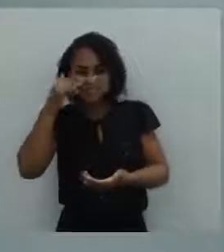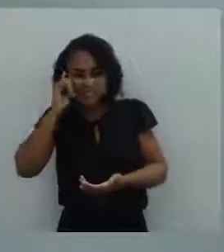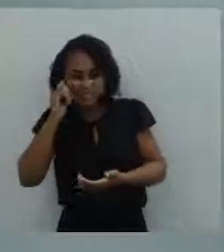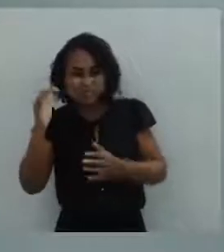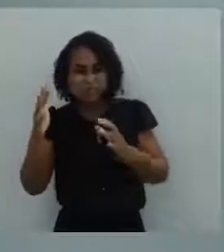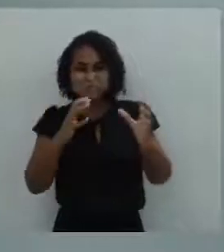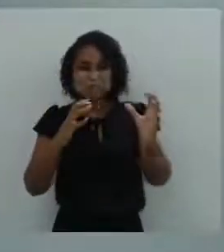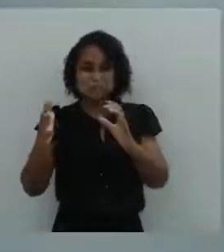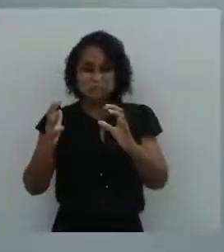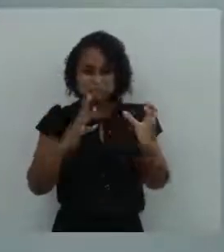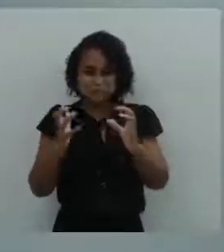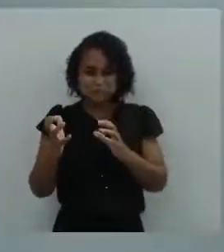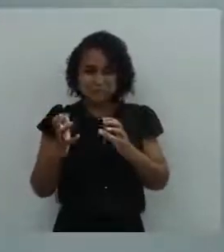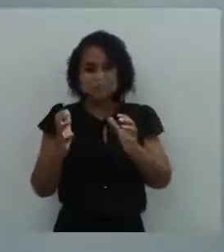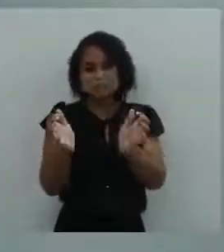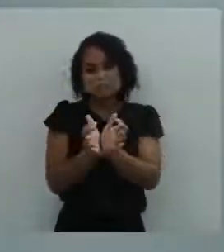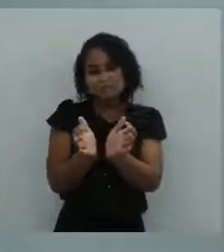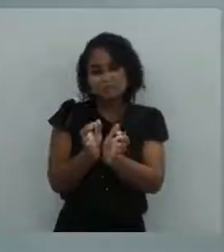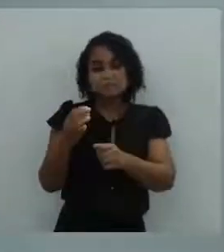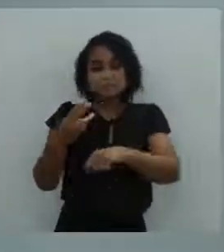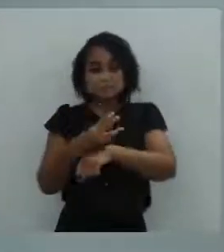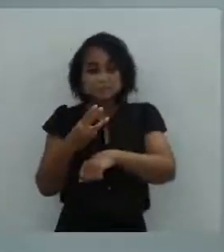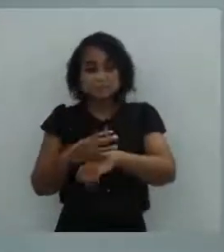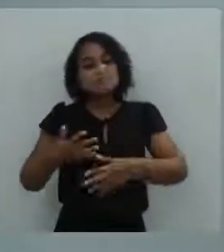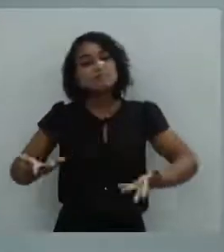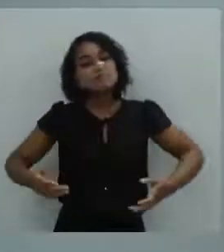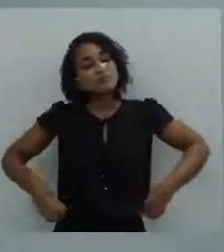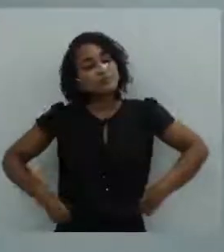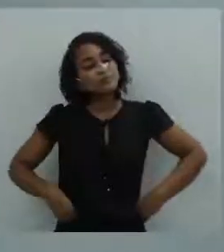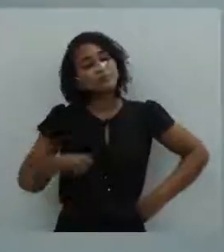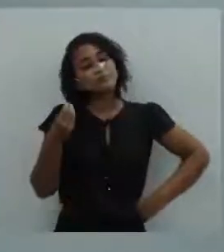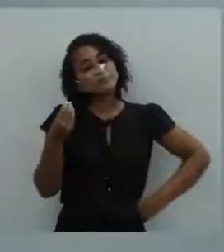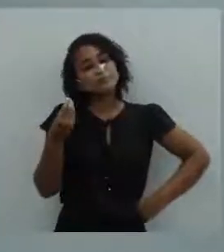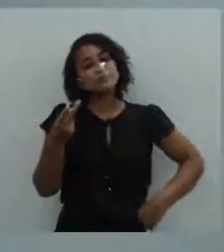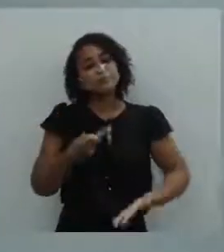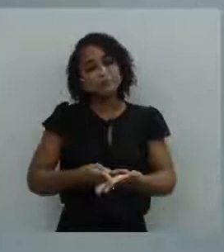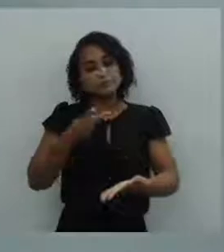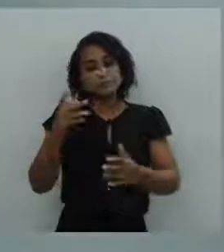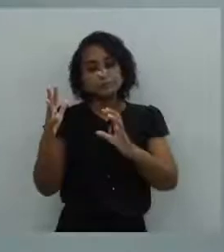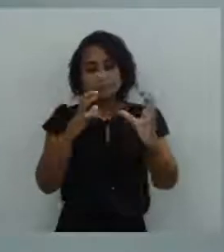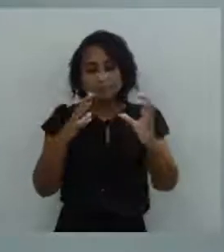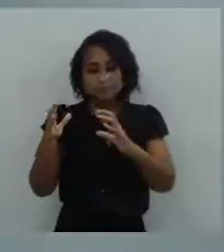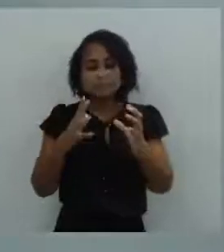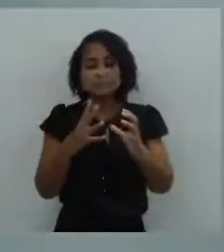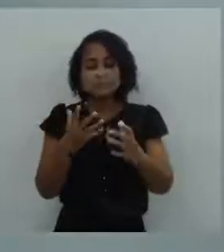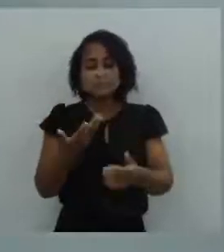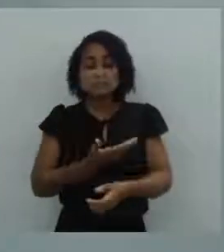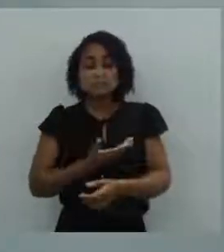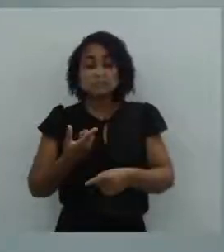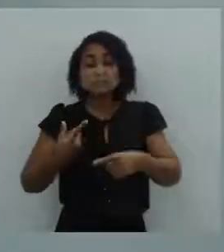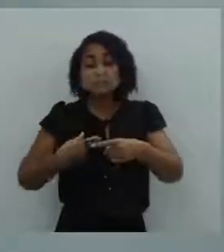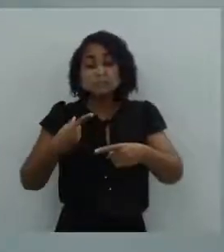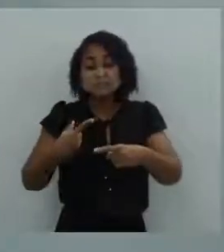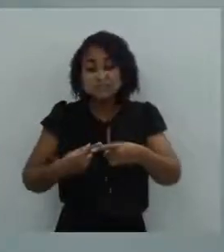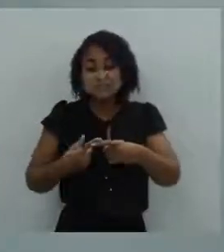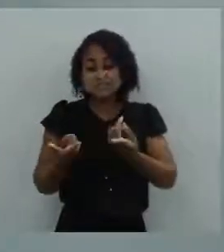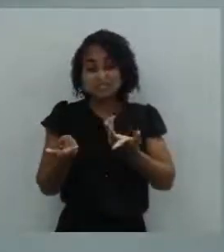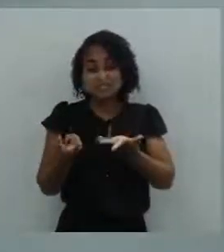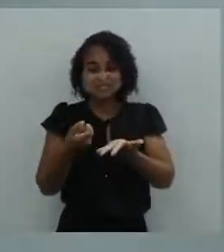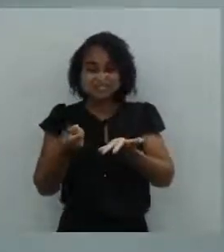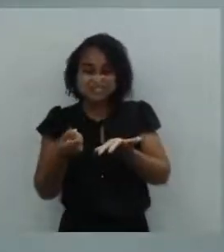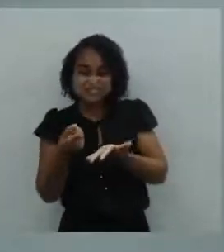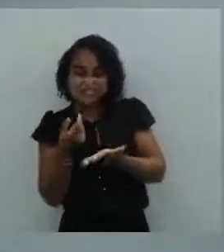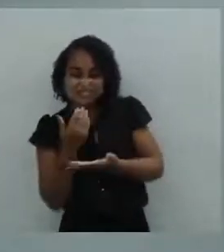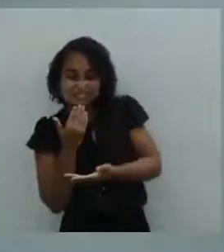brigas desnecessárias no grupo do WhatsApp. Quantas vezes a gente não arruma uma confusão com os nossos colegas porque escreveu uma